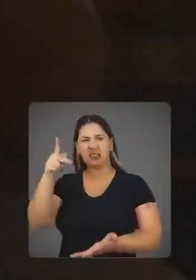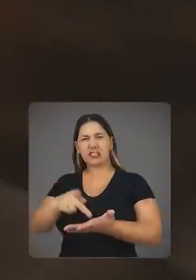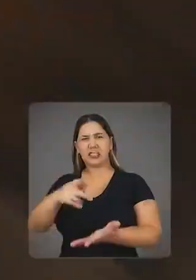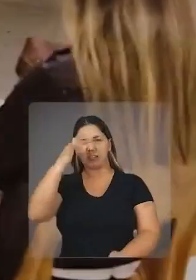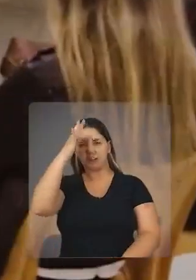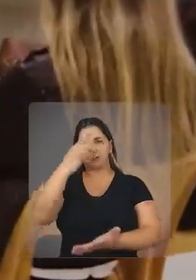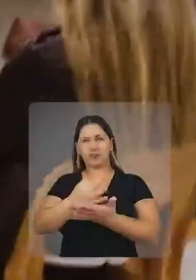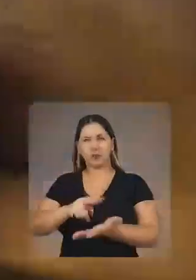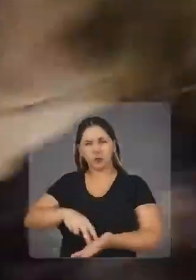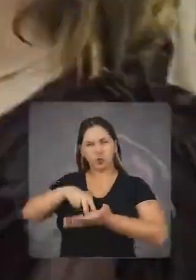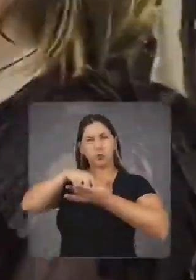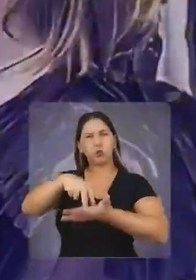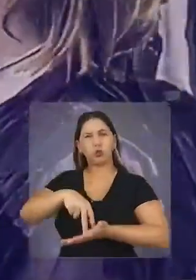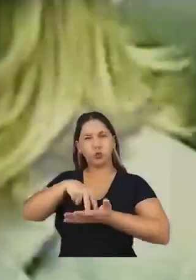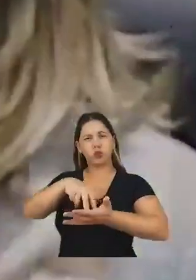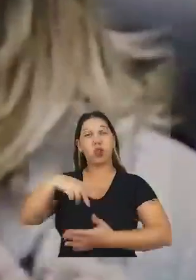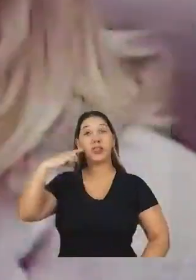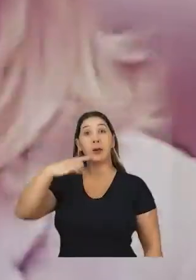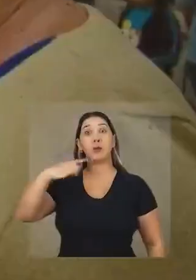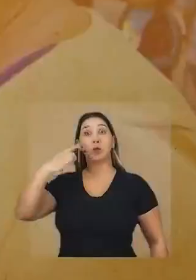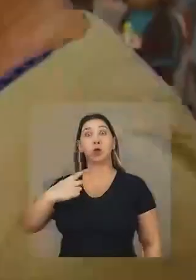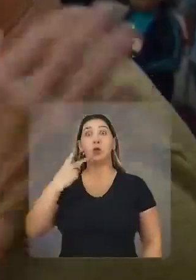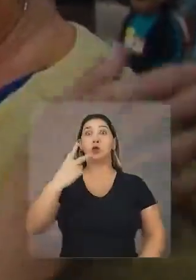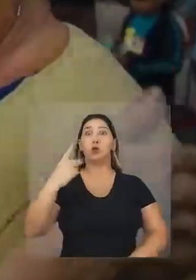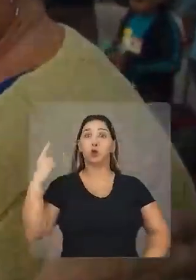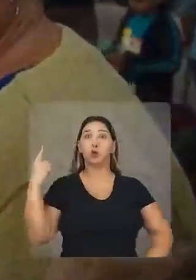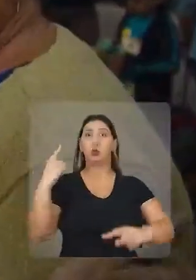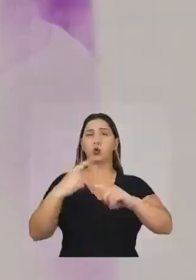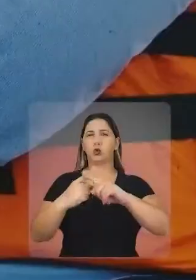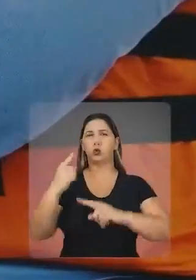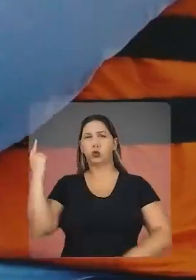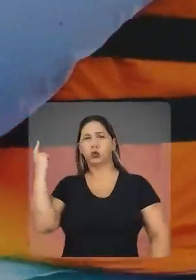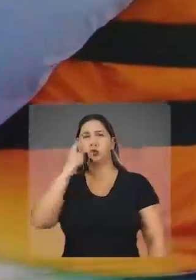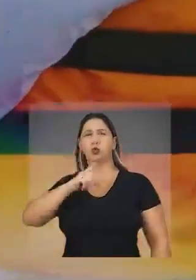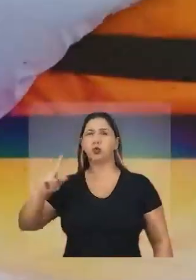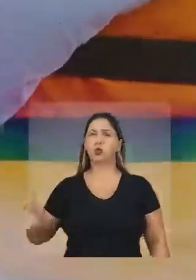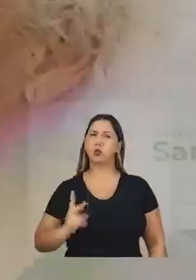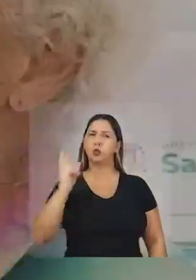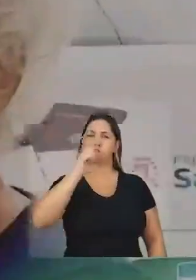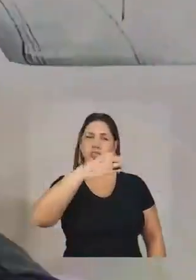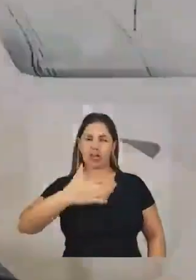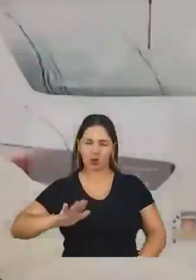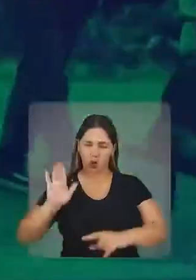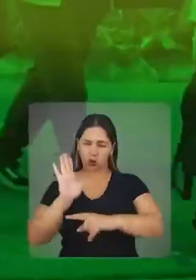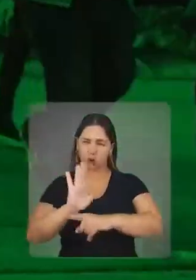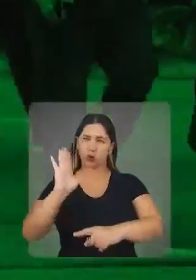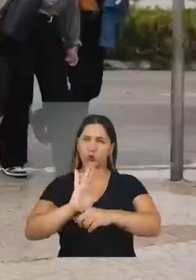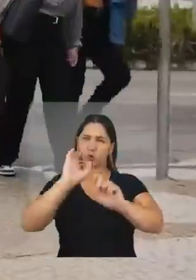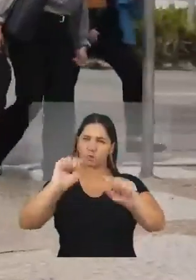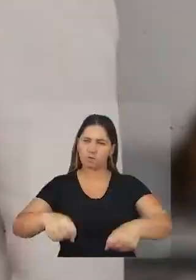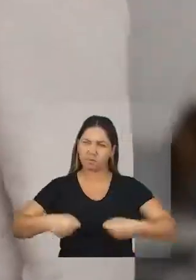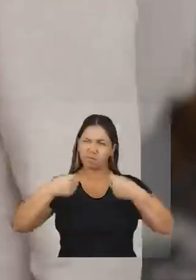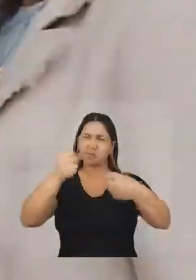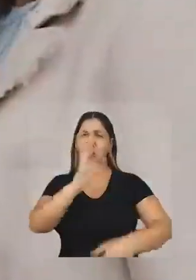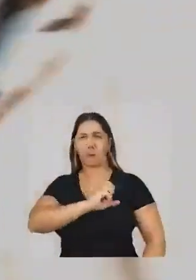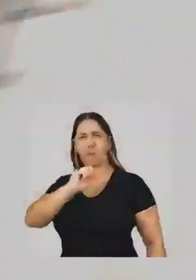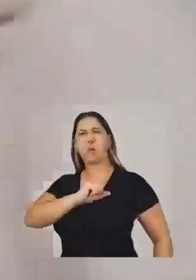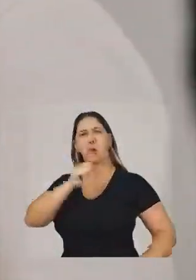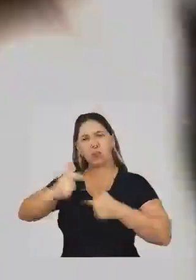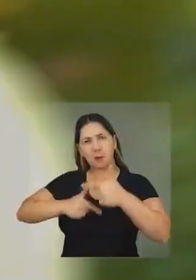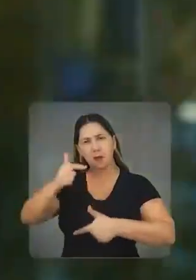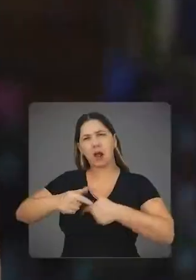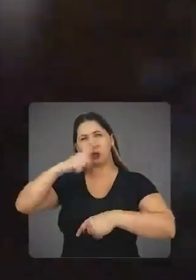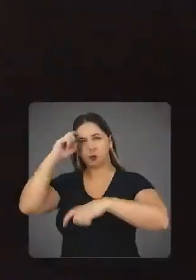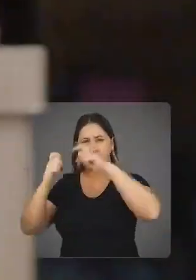pé. Eleita deputada duas vezes com valor, batalhou muito por Santos na garra e no amor. Mulher forte que trabalha muito e sempre